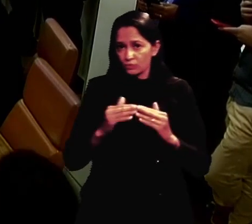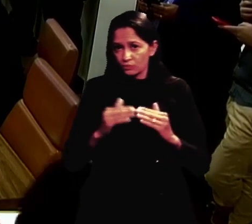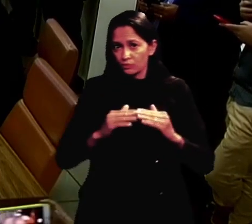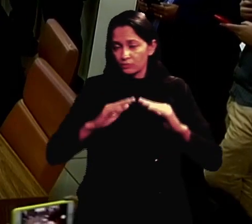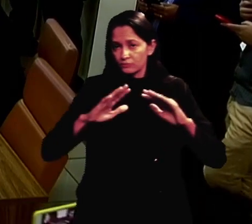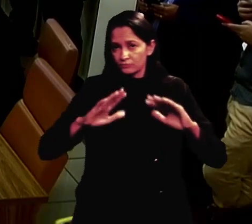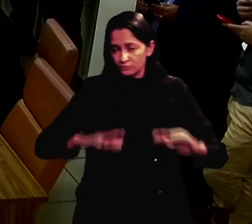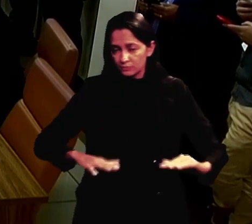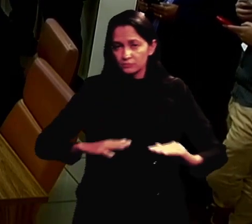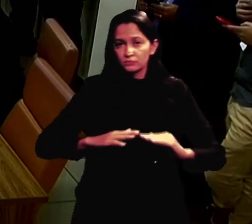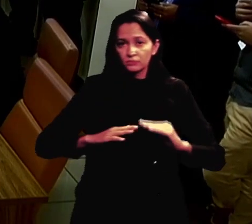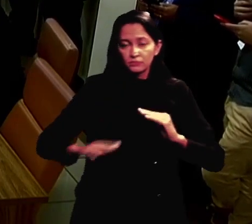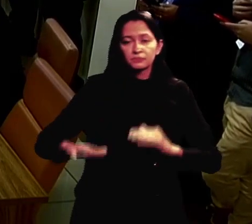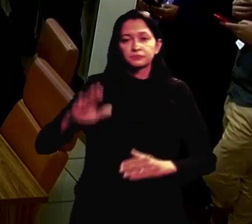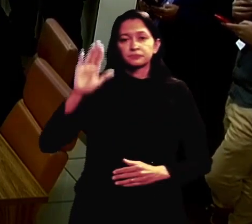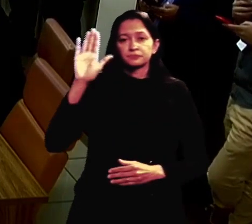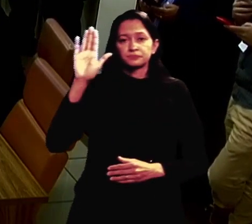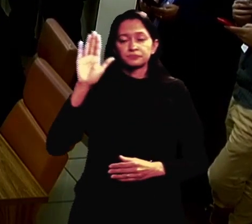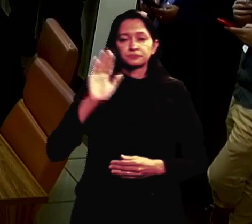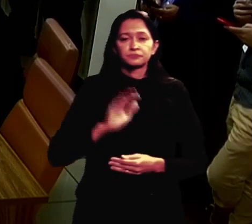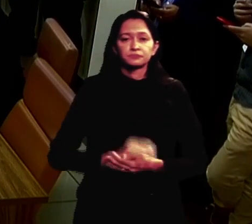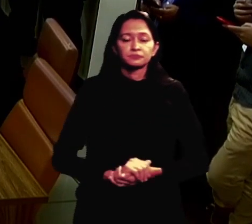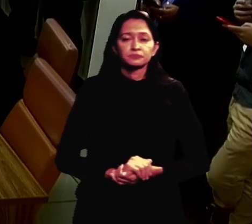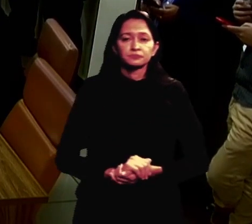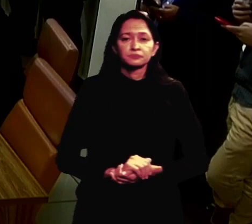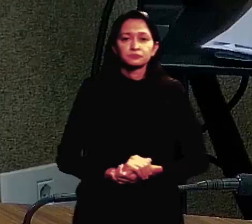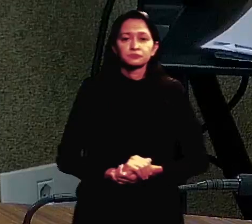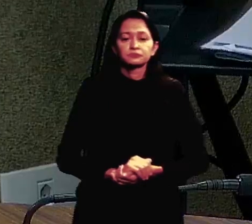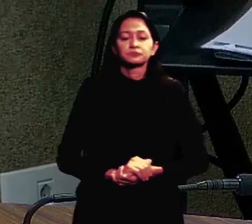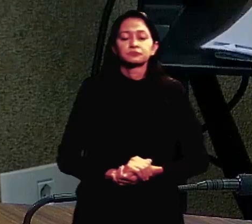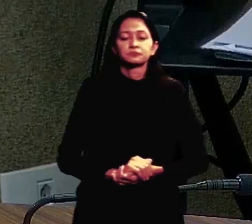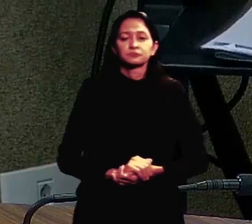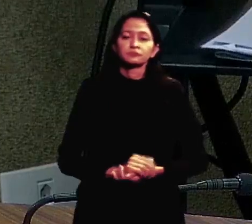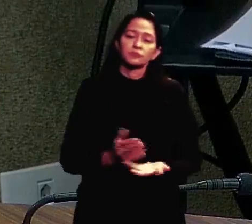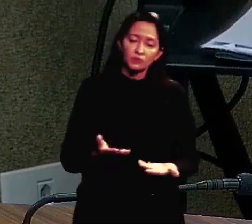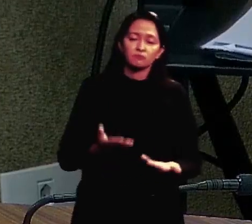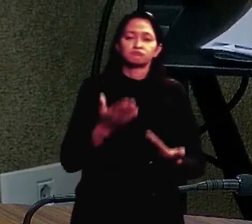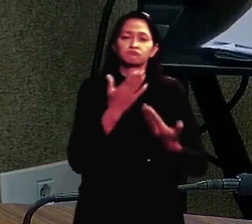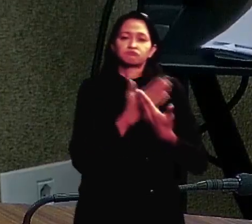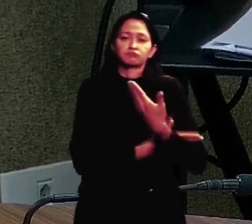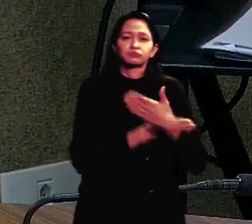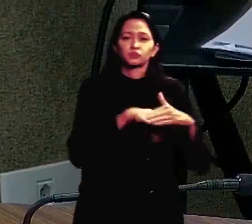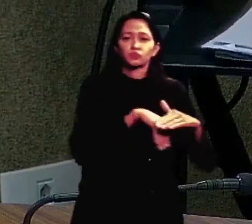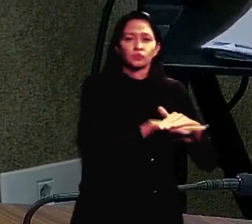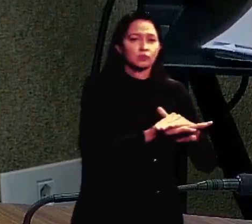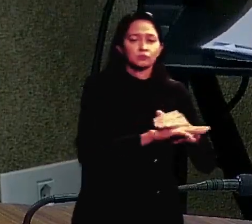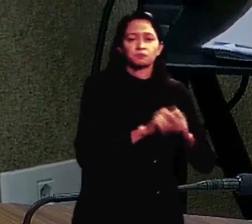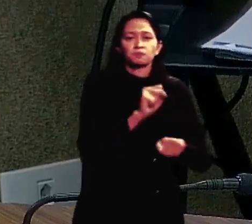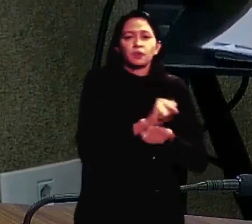aqueles favoráveis, senhores, como estão, contrários, se manifestem, projeto arquivado.